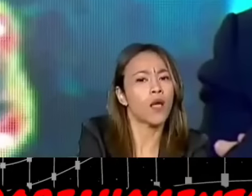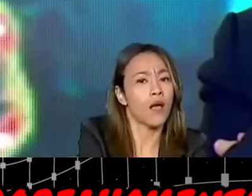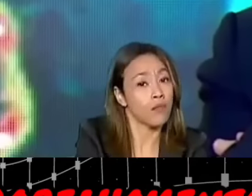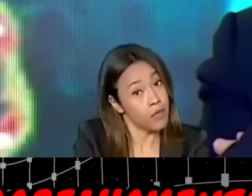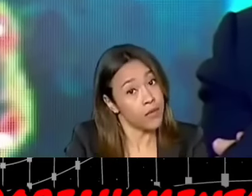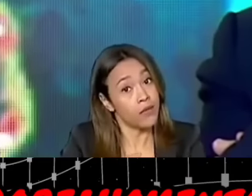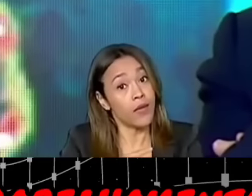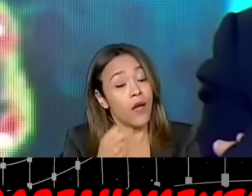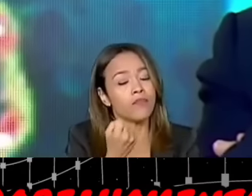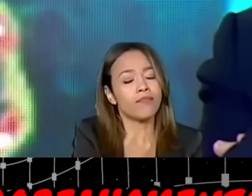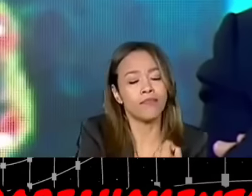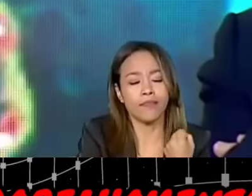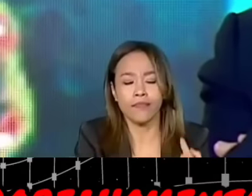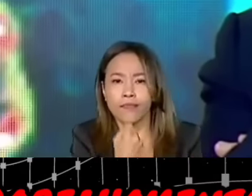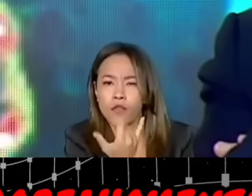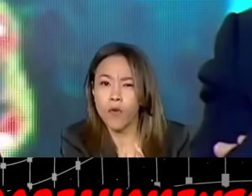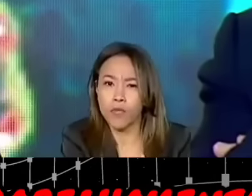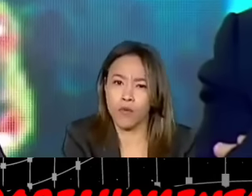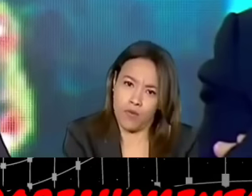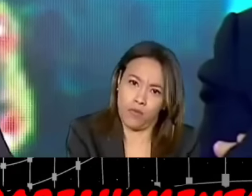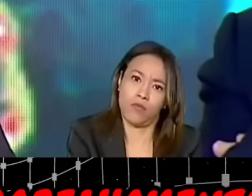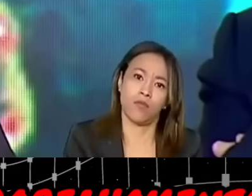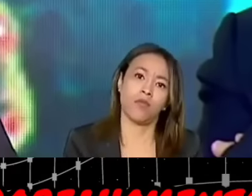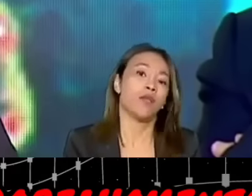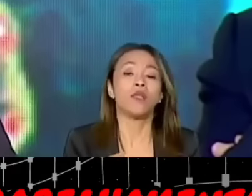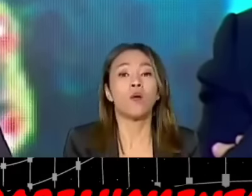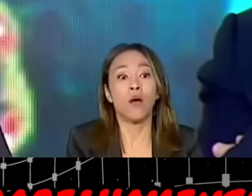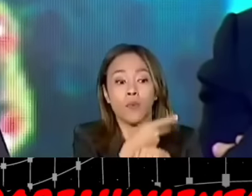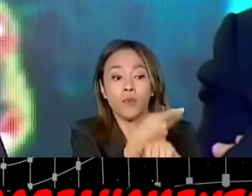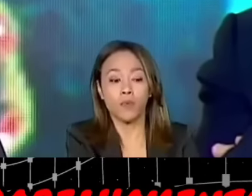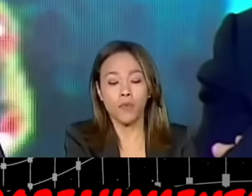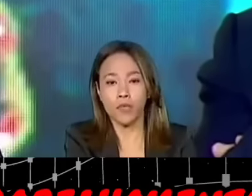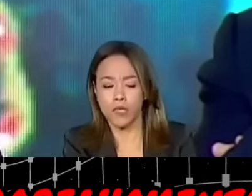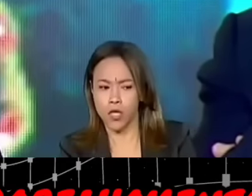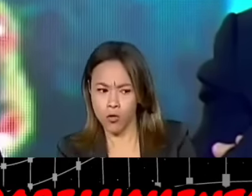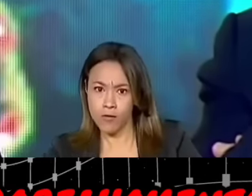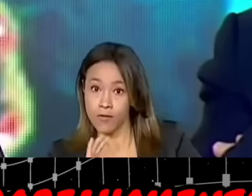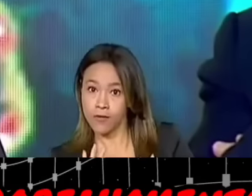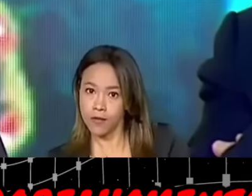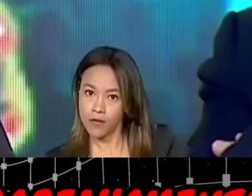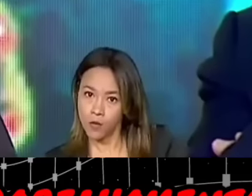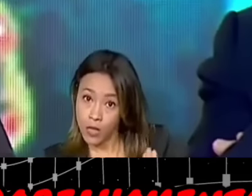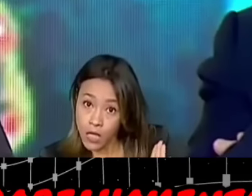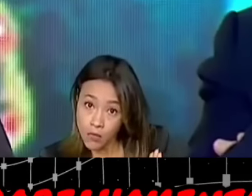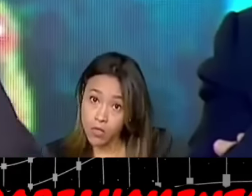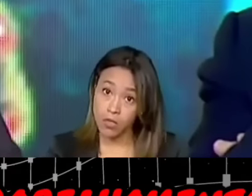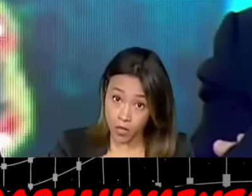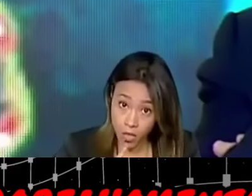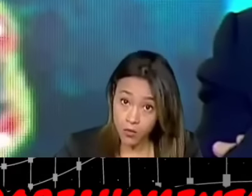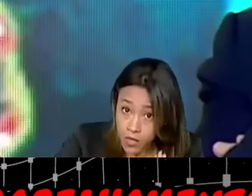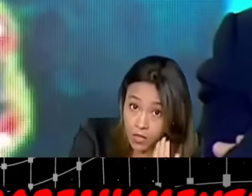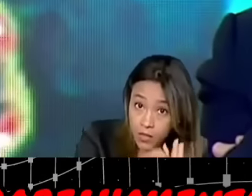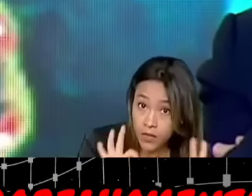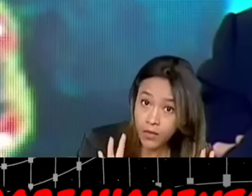indícios. A busca e apreensão não é feita quando você tem a certeza do crime, porque se tivesse